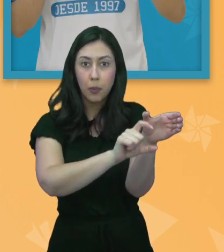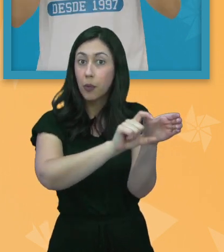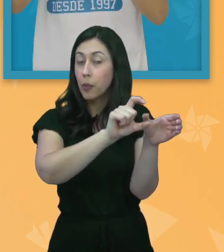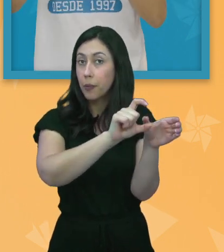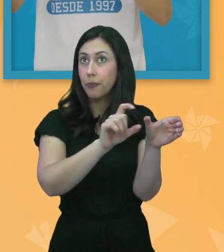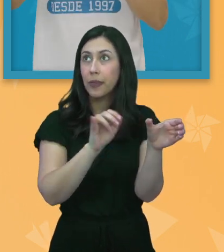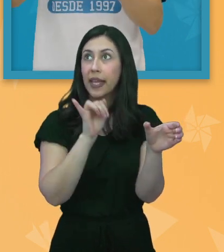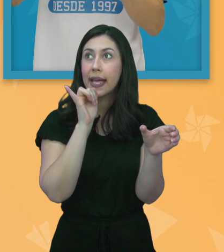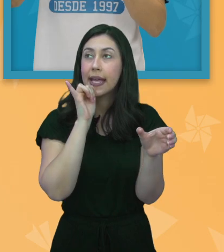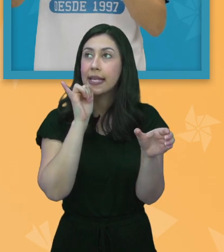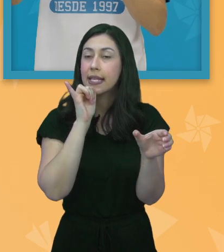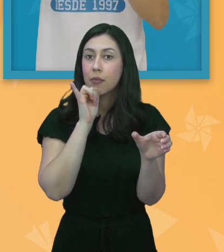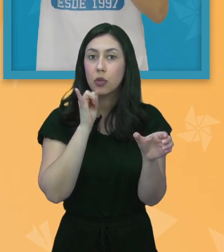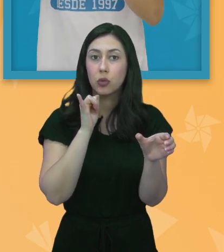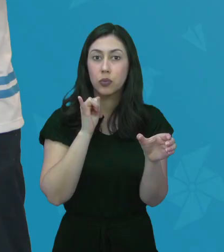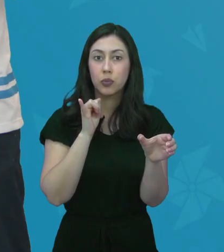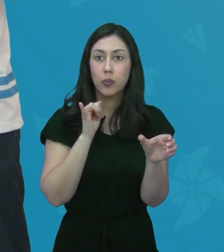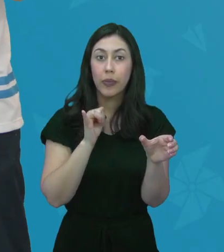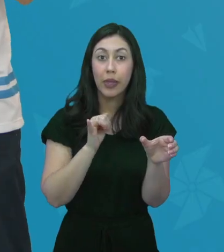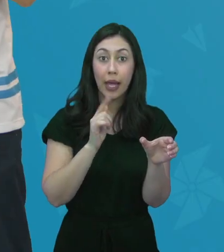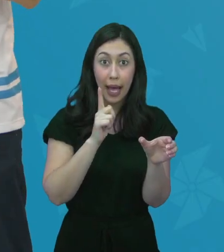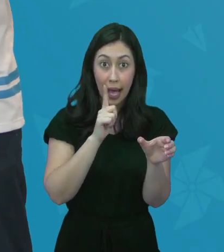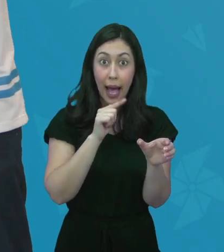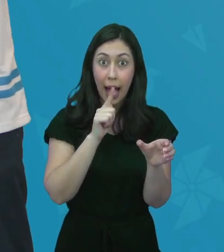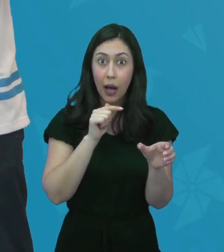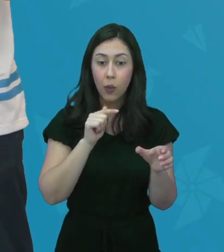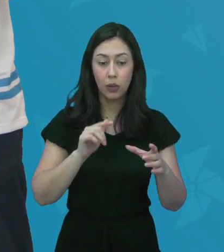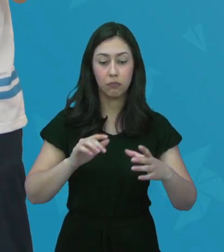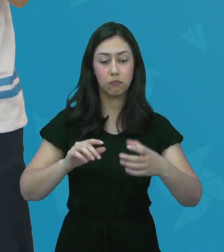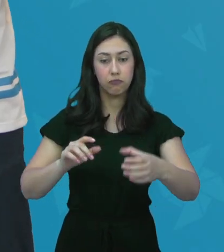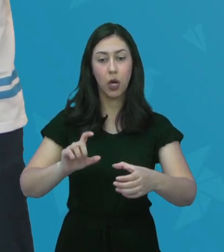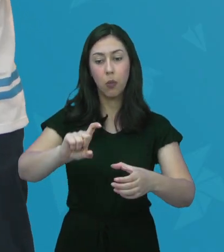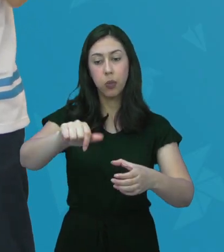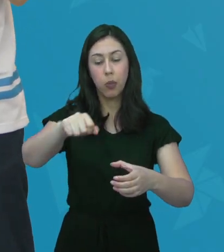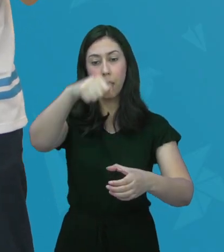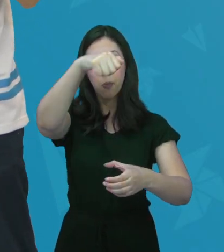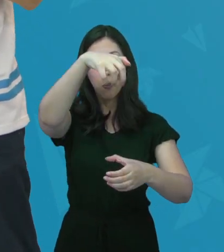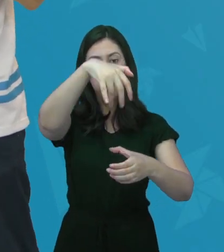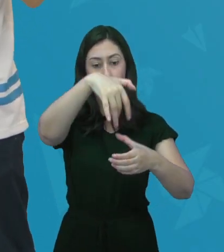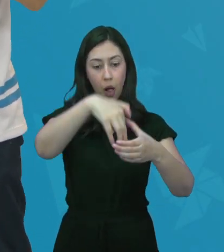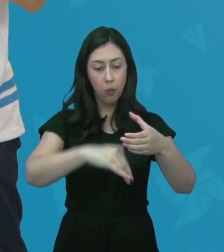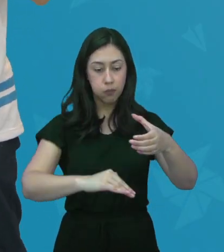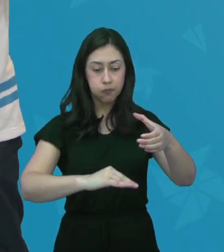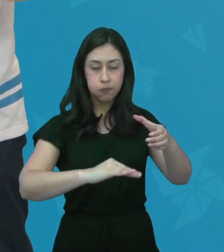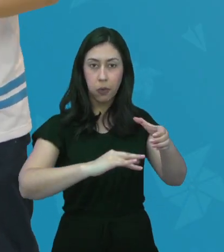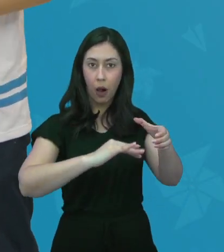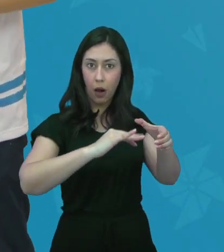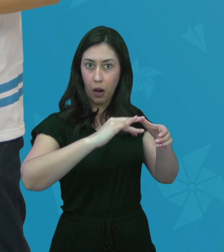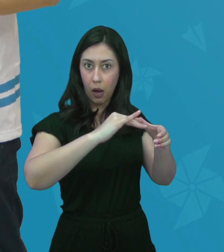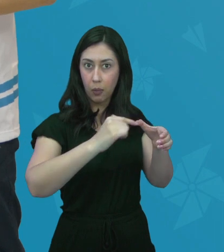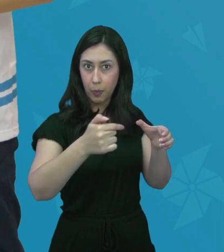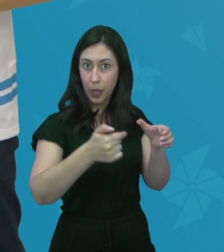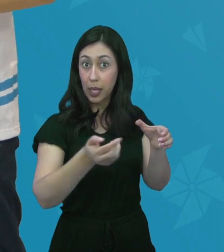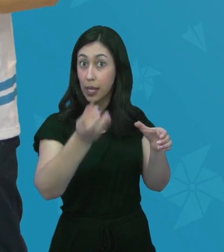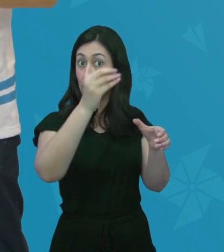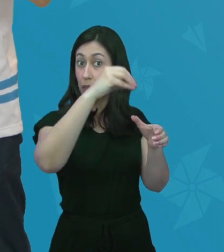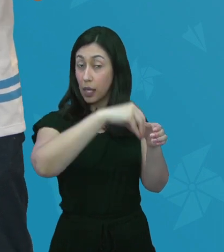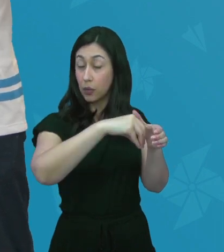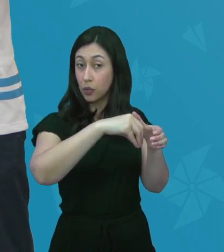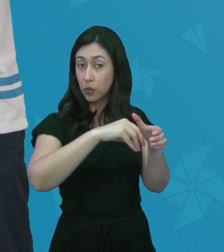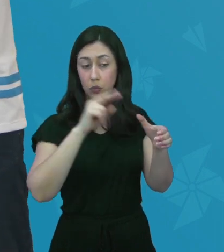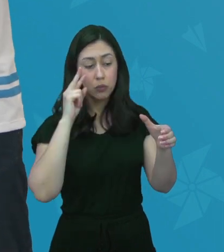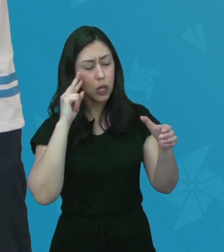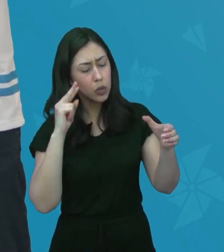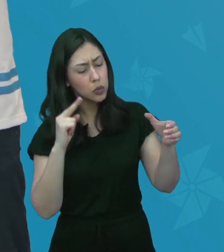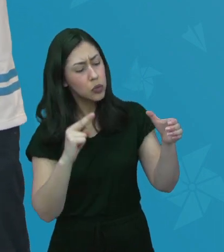nosso dia a dia é a água que você colocar da torneira num copo, aquilo dali vai ser considerado um sistema, tudo bem? E essa porção